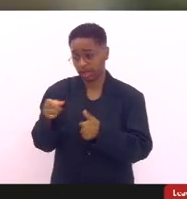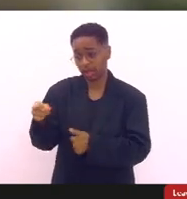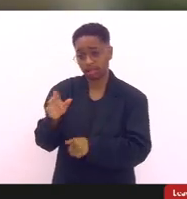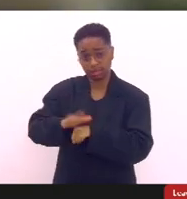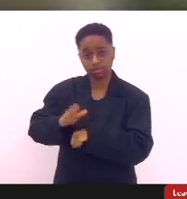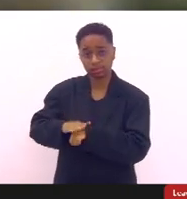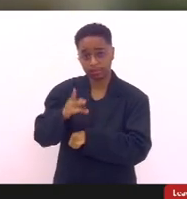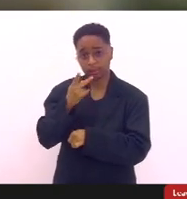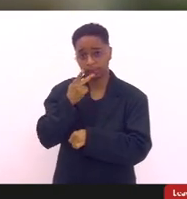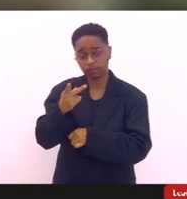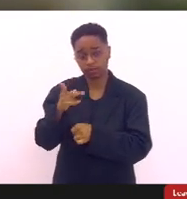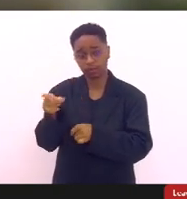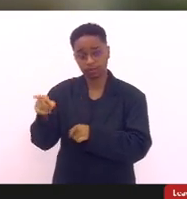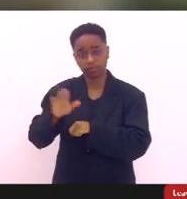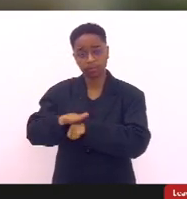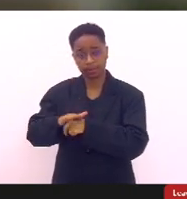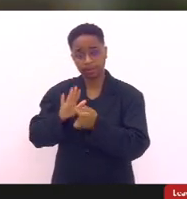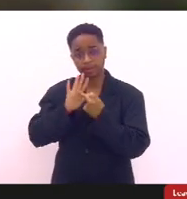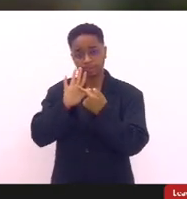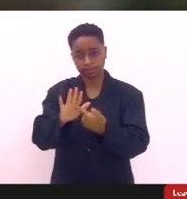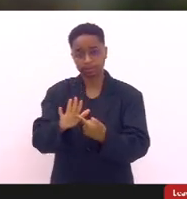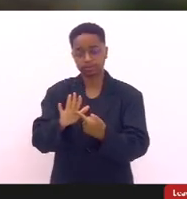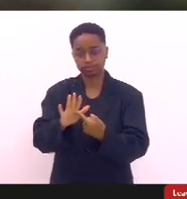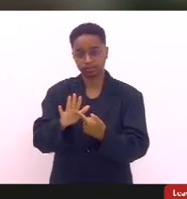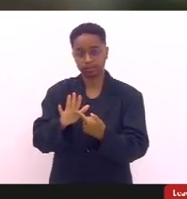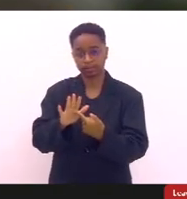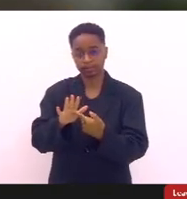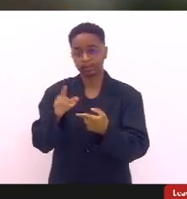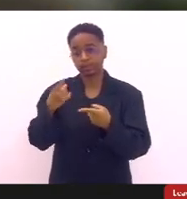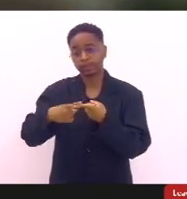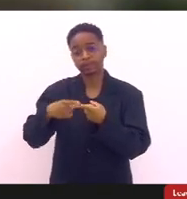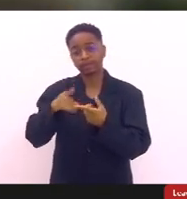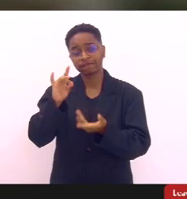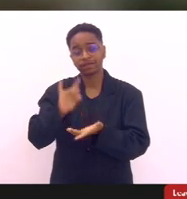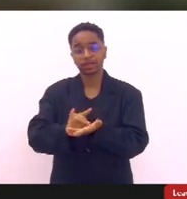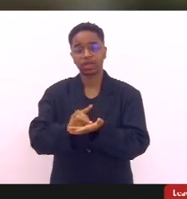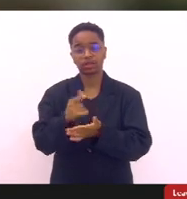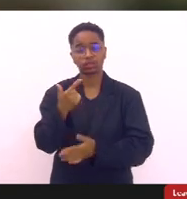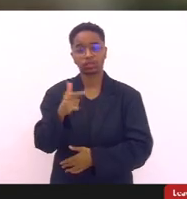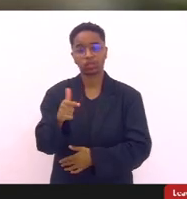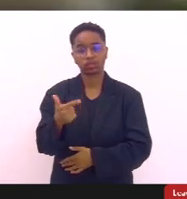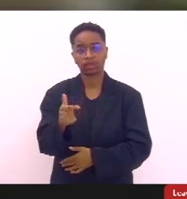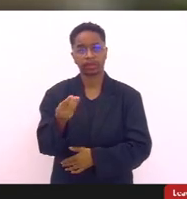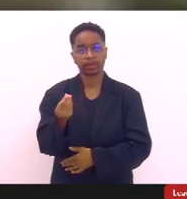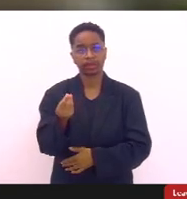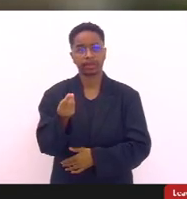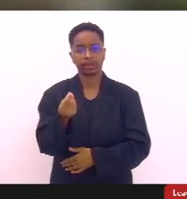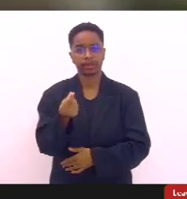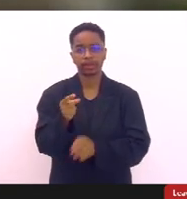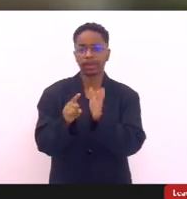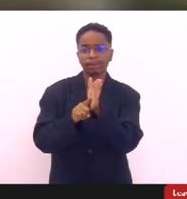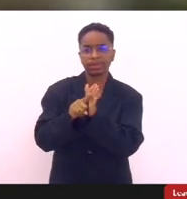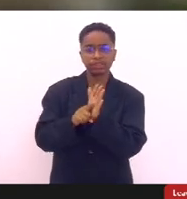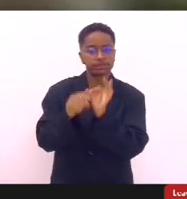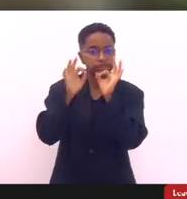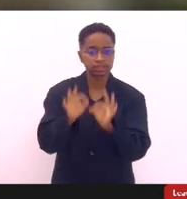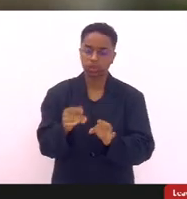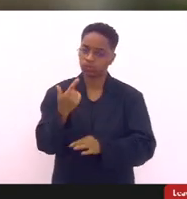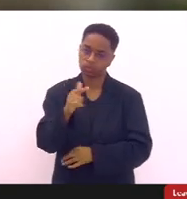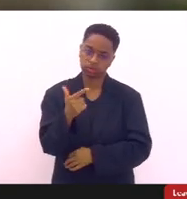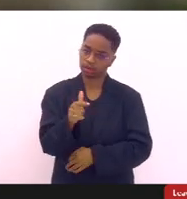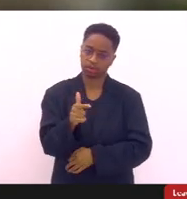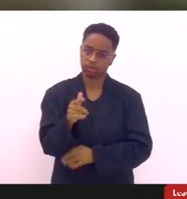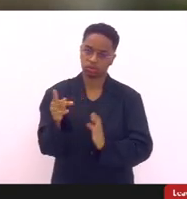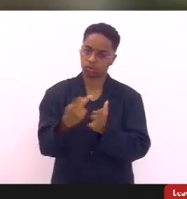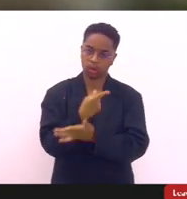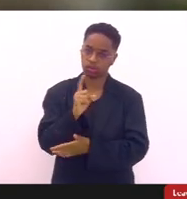mesma apresentou quando ela disse o fato de que não é feita a triagem adequada e